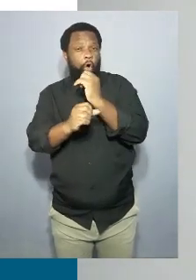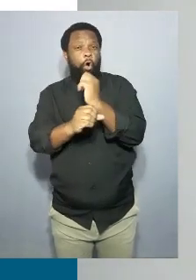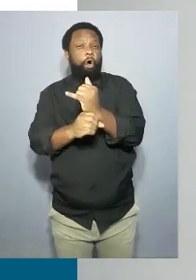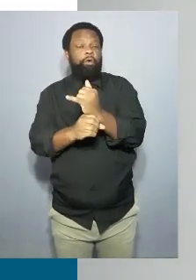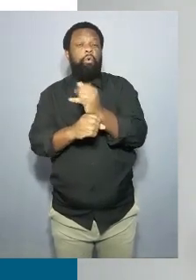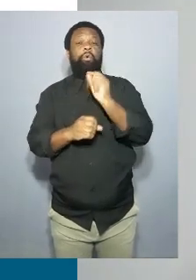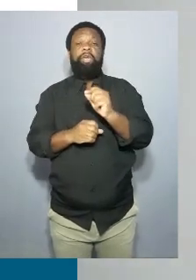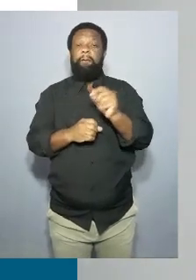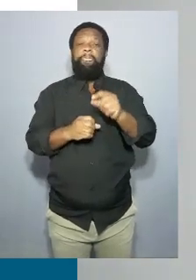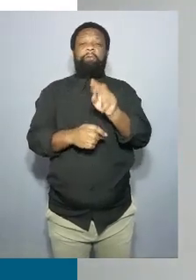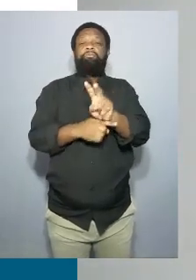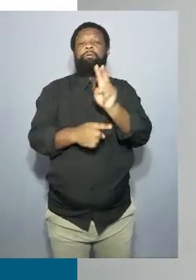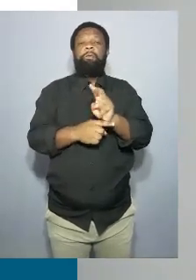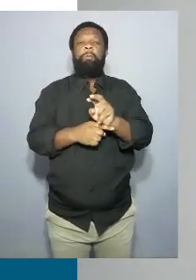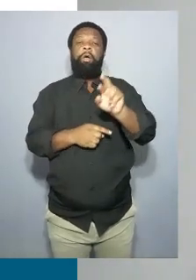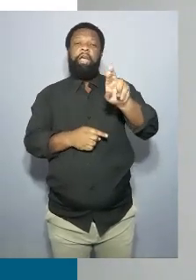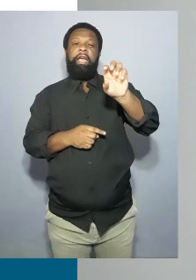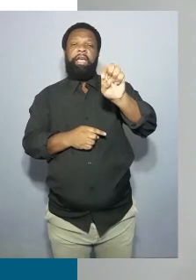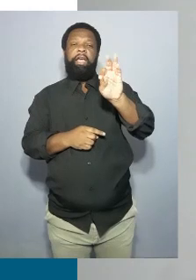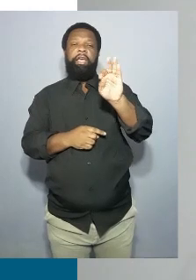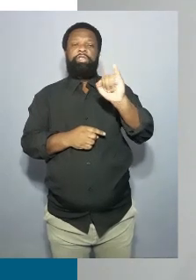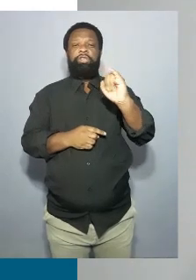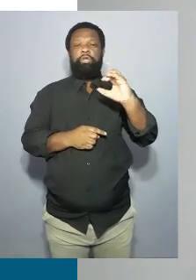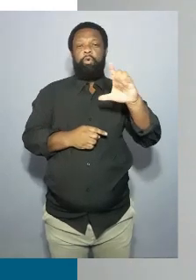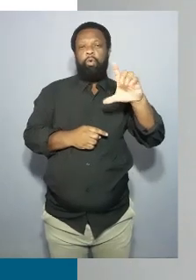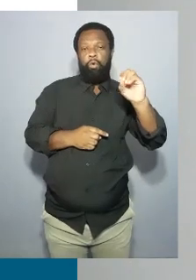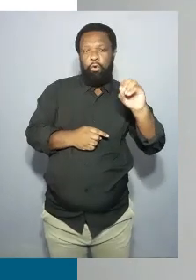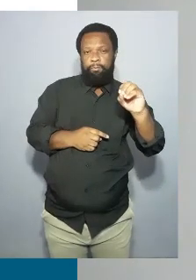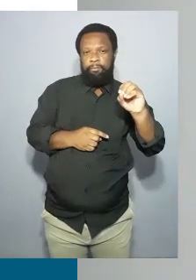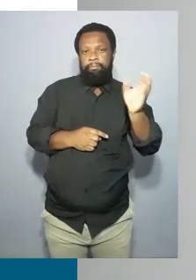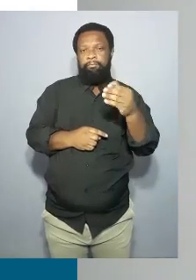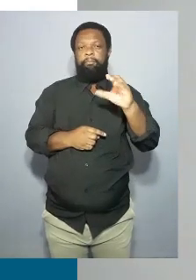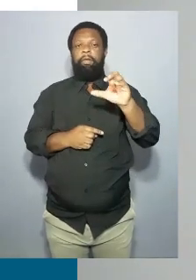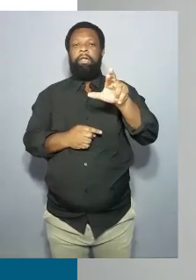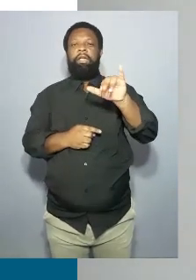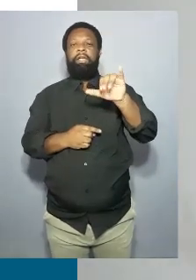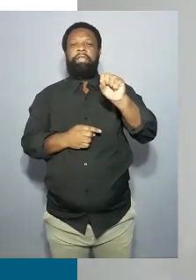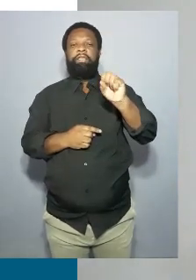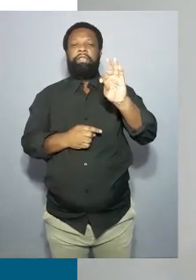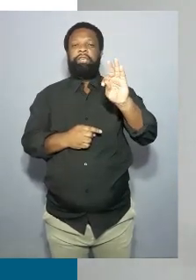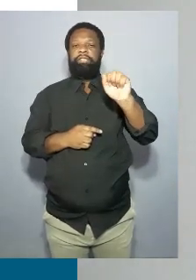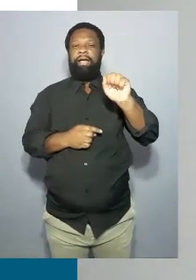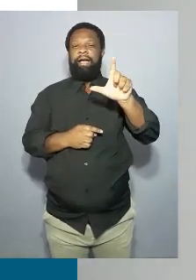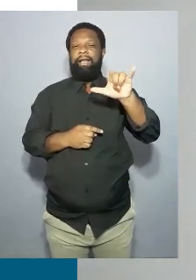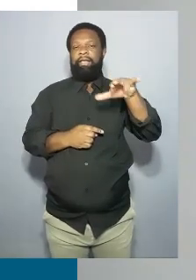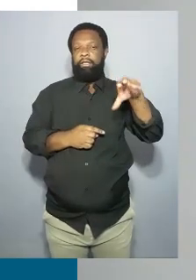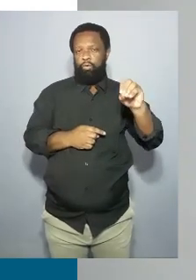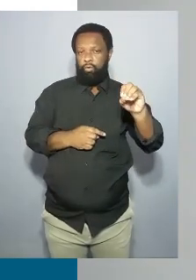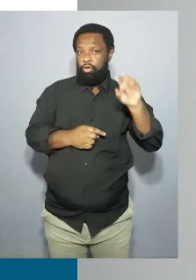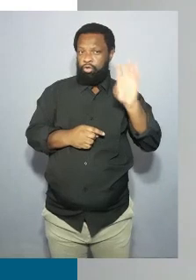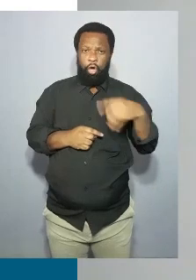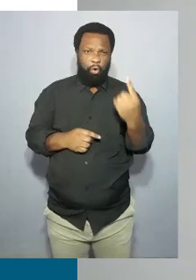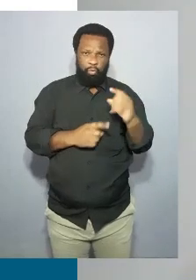do retículo cristalino. O retículo cristalino, no retículo não existe somente um cátion e um